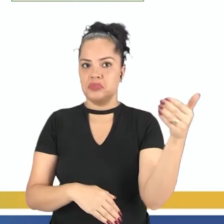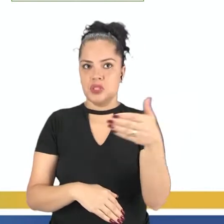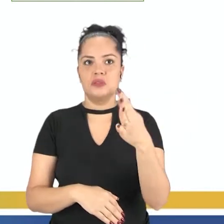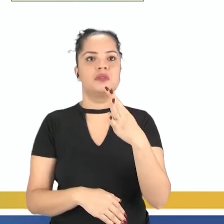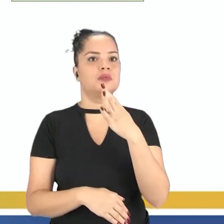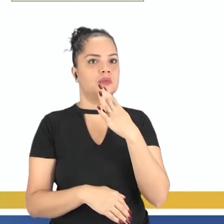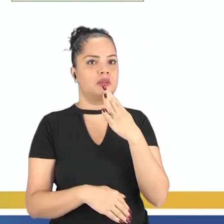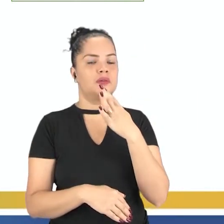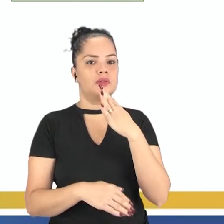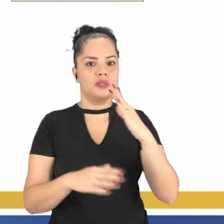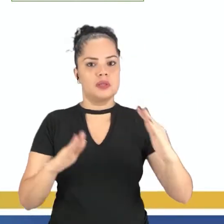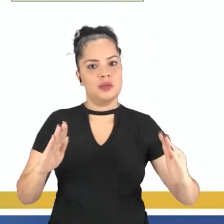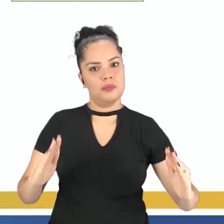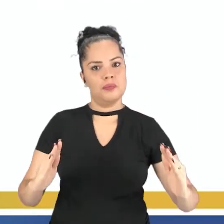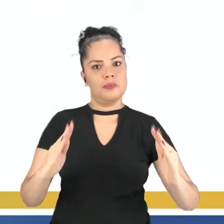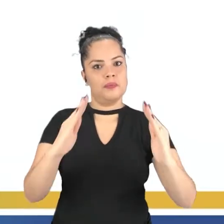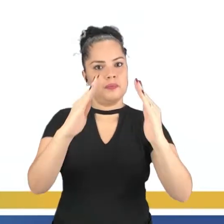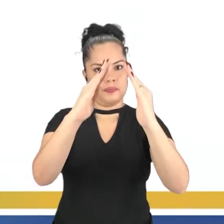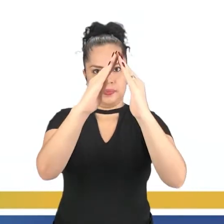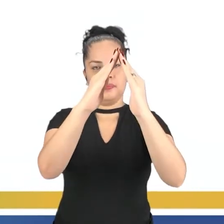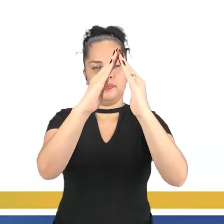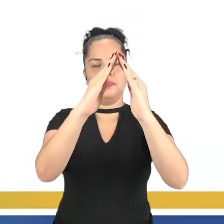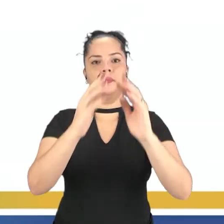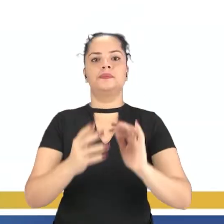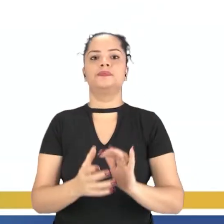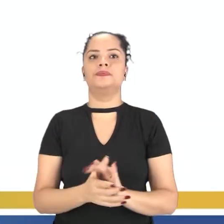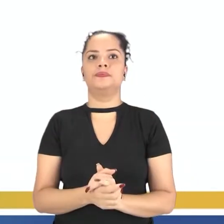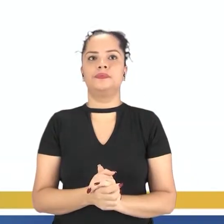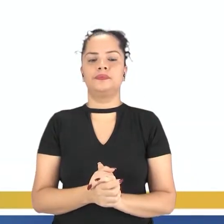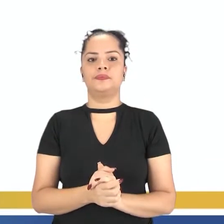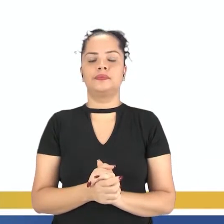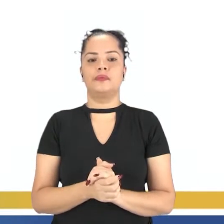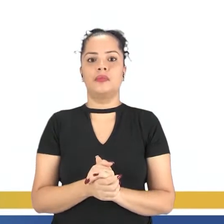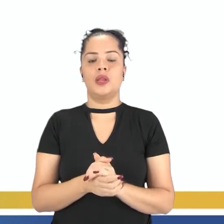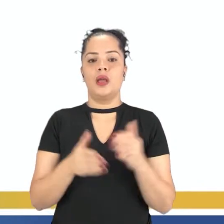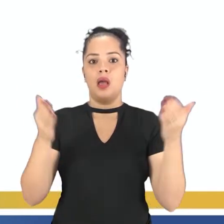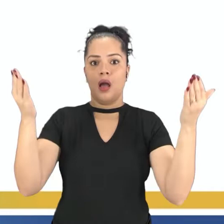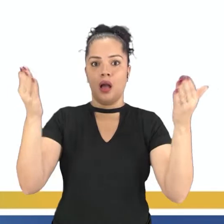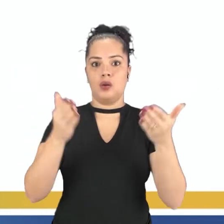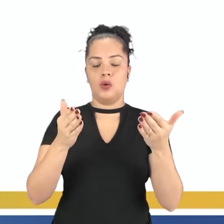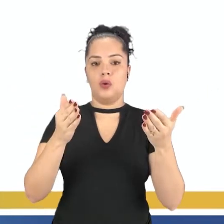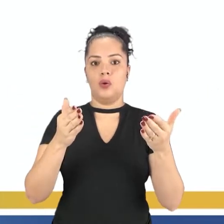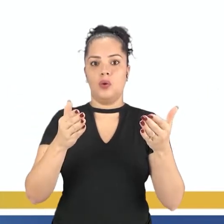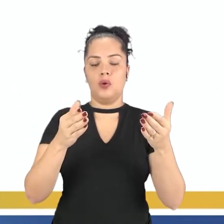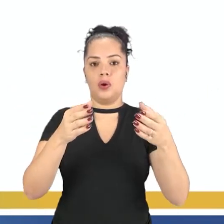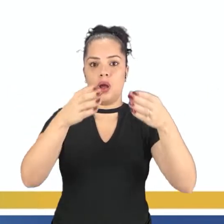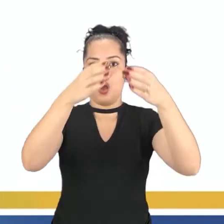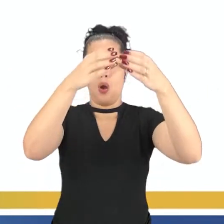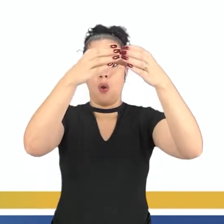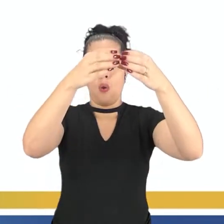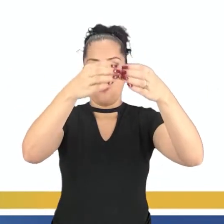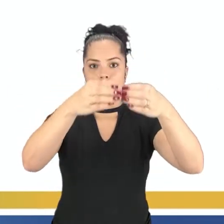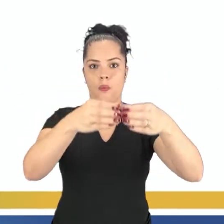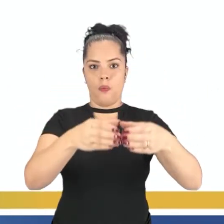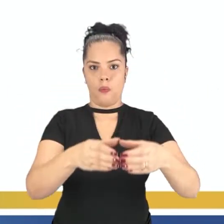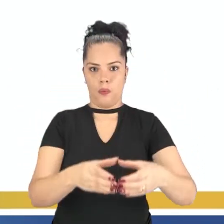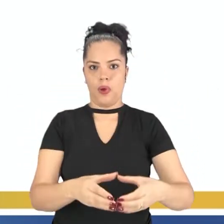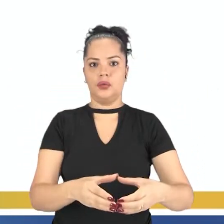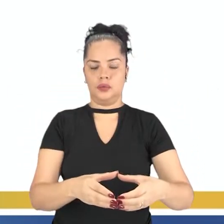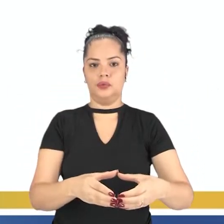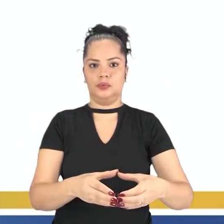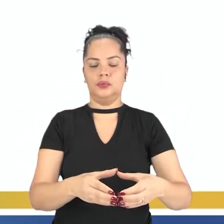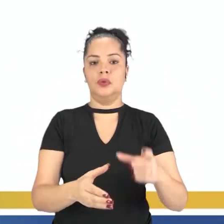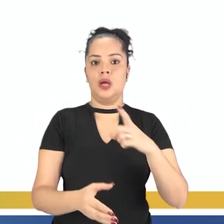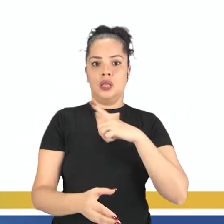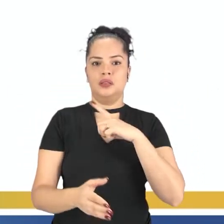temos exemplos de pirâmides. Os corpos redondos. Você deve ter observado que nos prismas todas